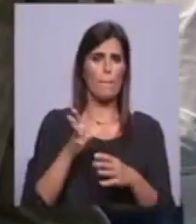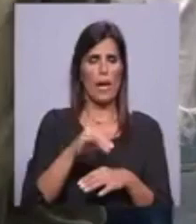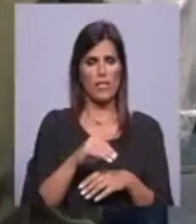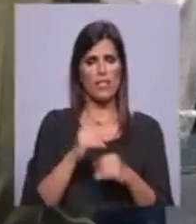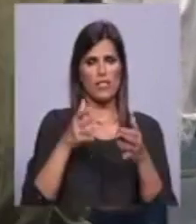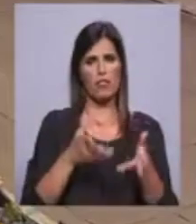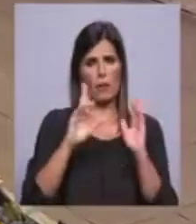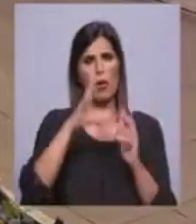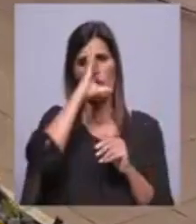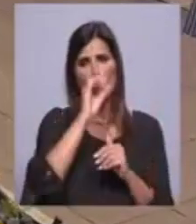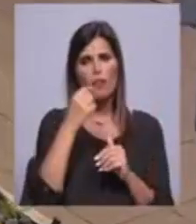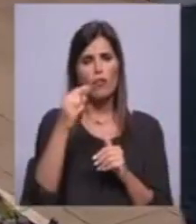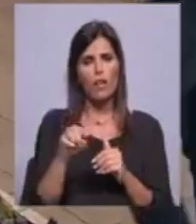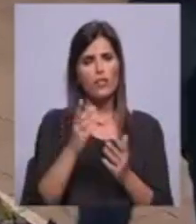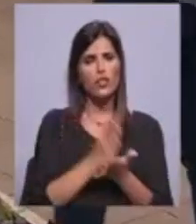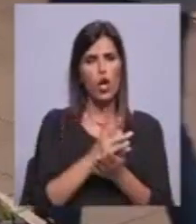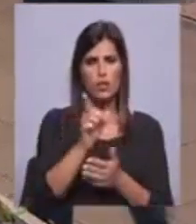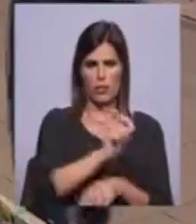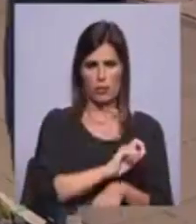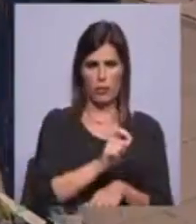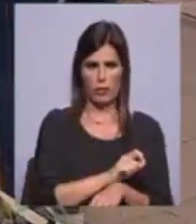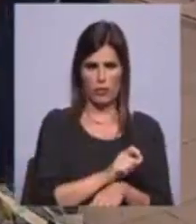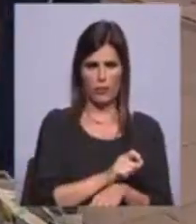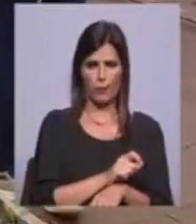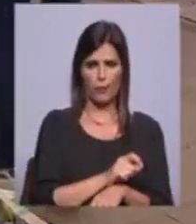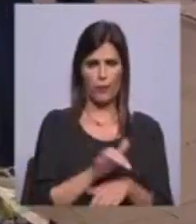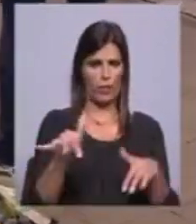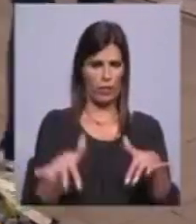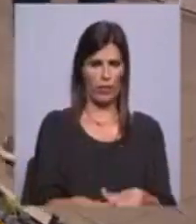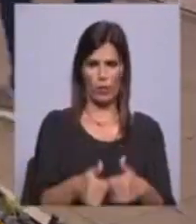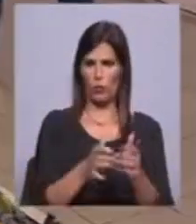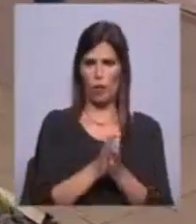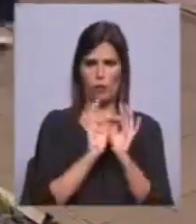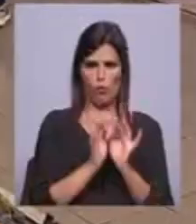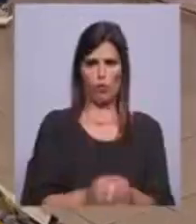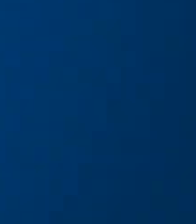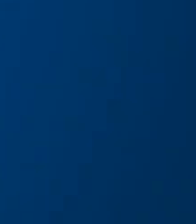o Executivo, apesar de ter apenas 6 meses, está em degradação total.